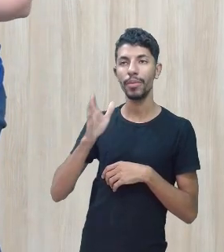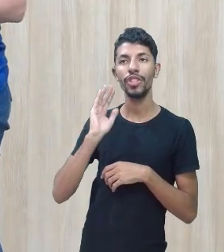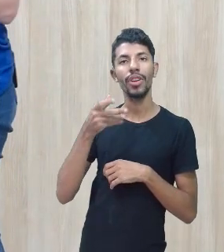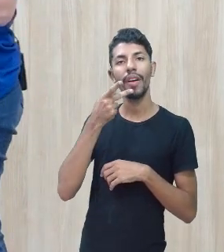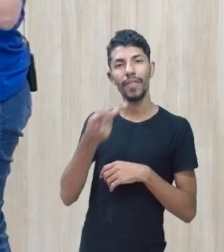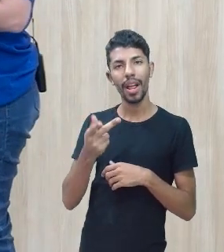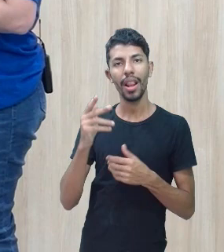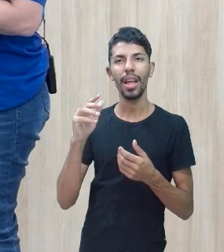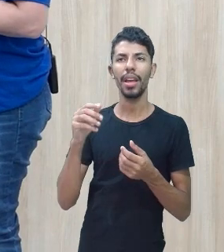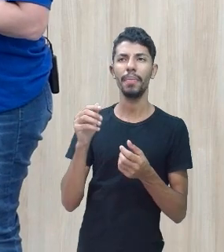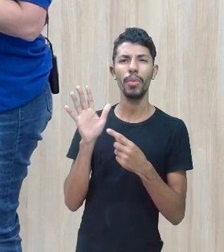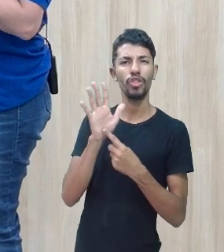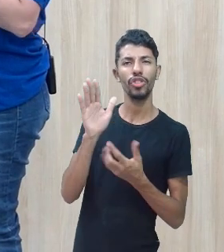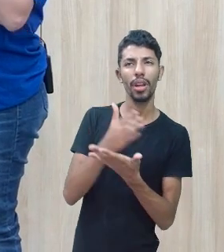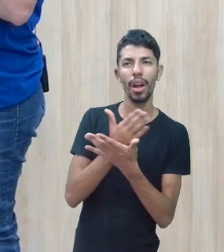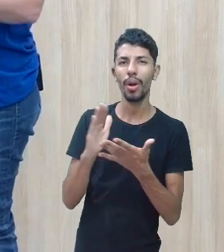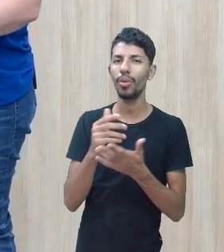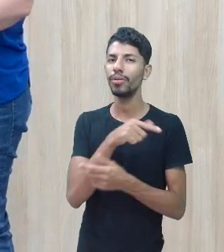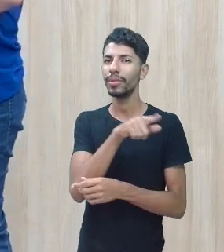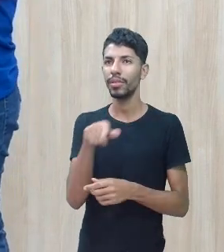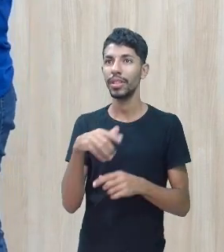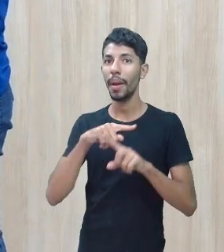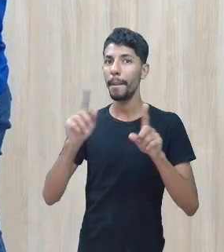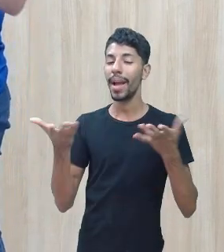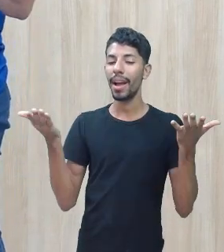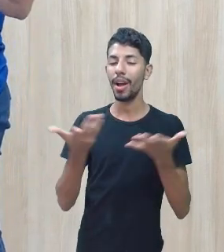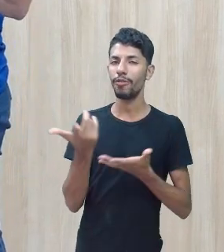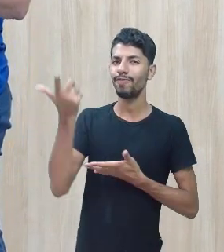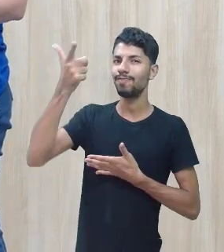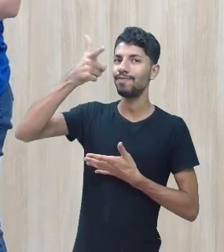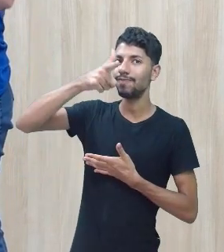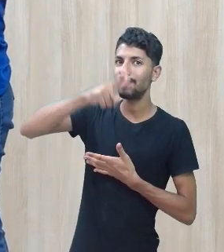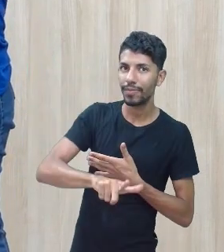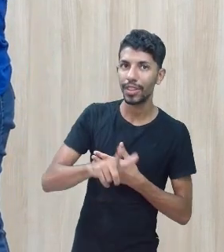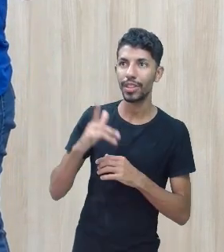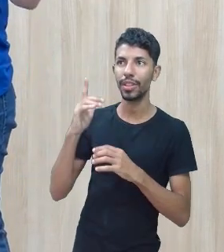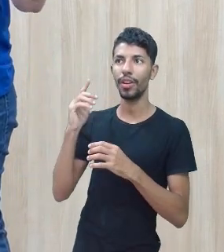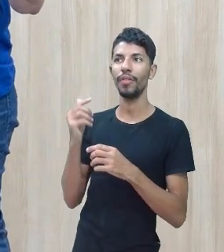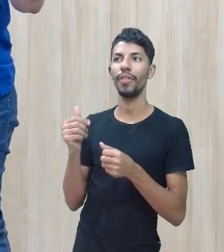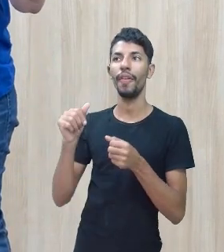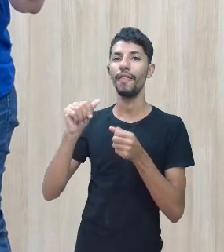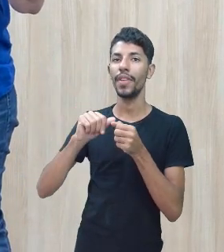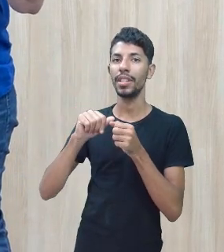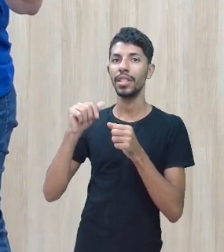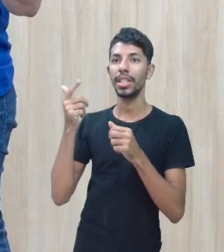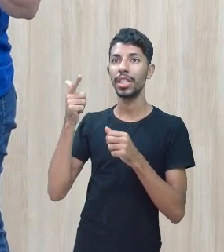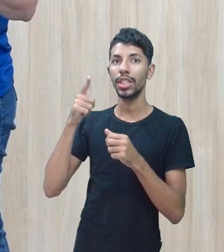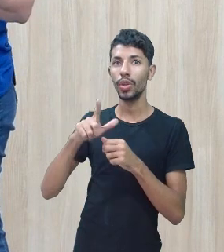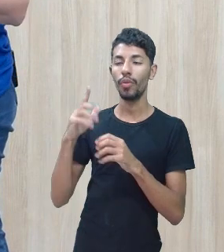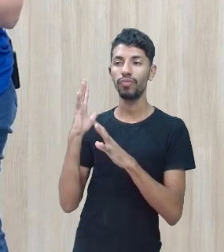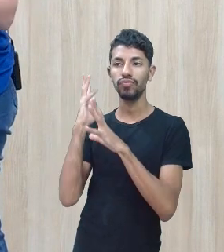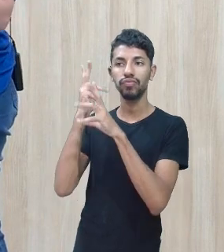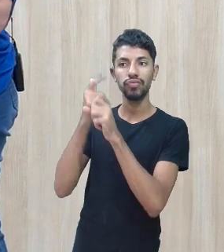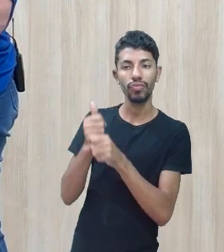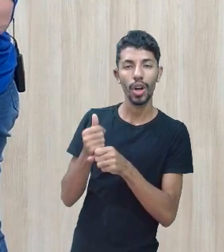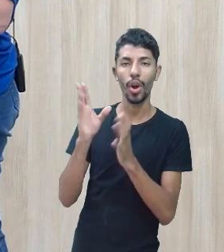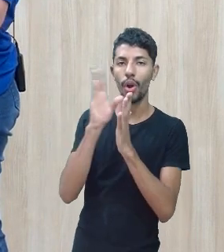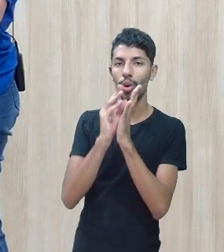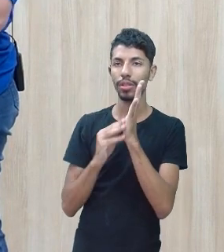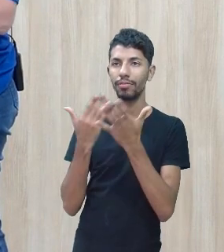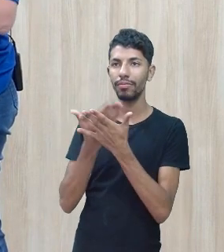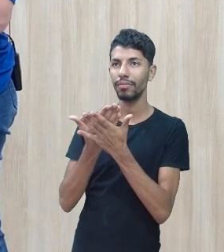vocês, mas agora eu vou novamente revisitar o nosso conteúdo passado.